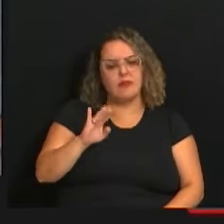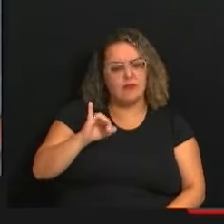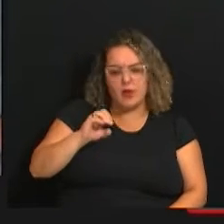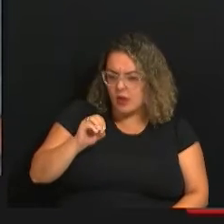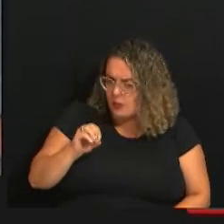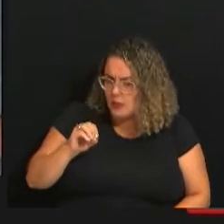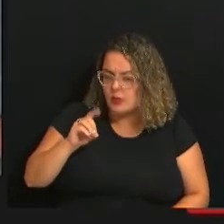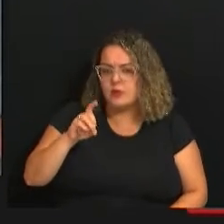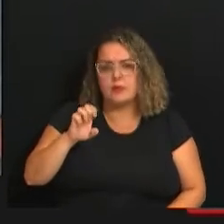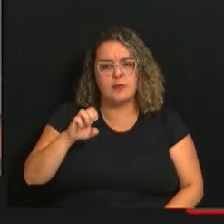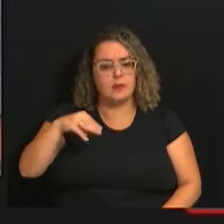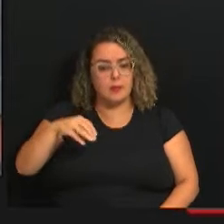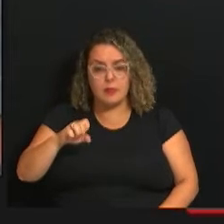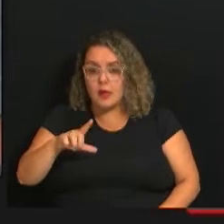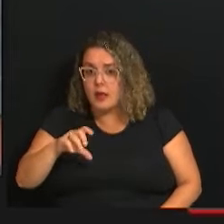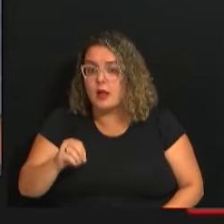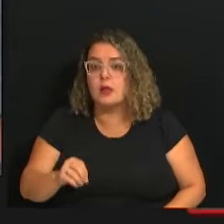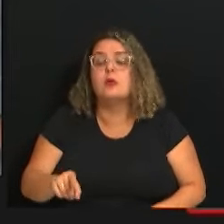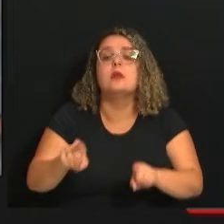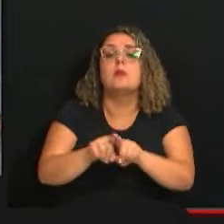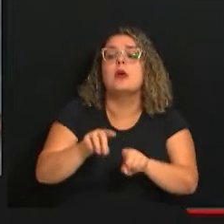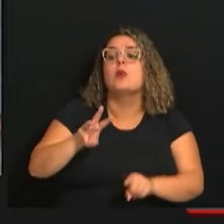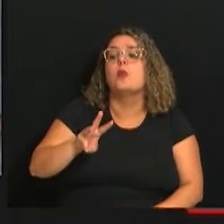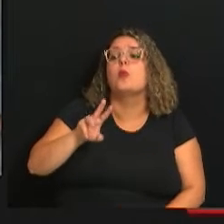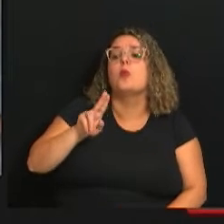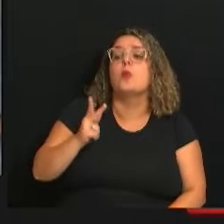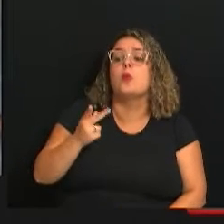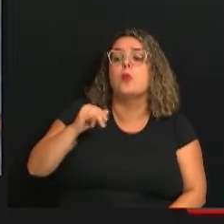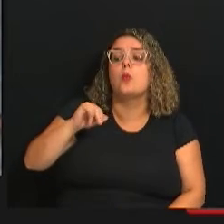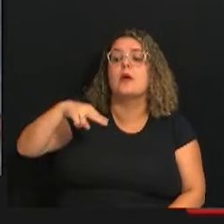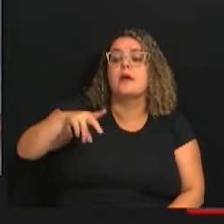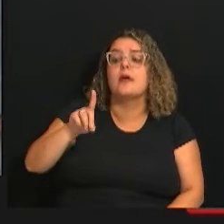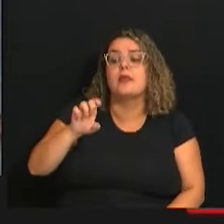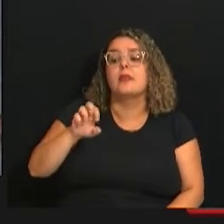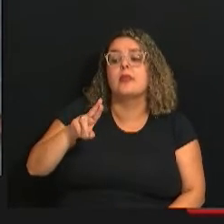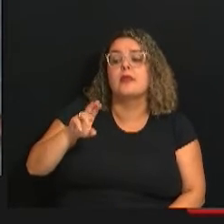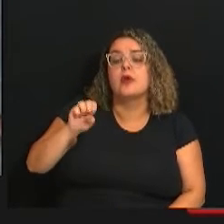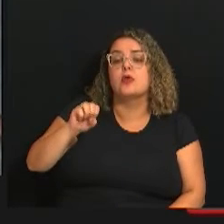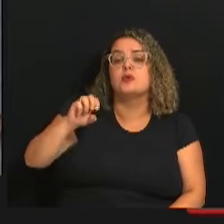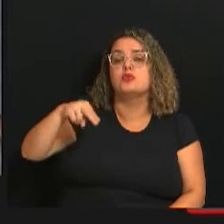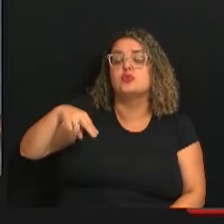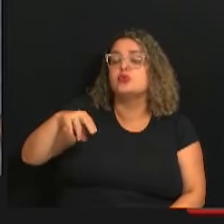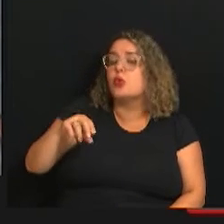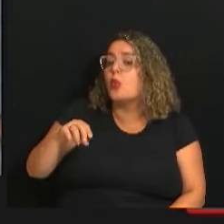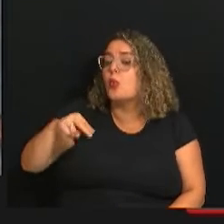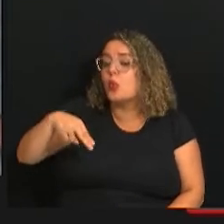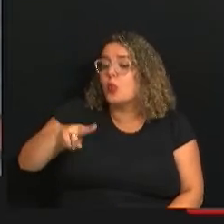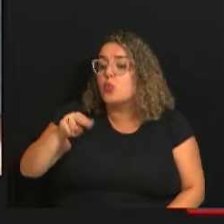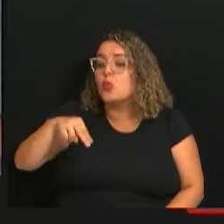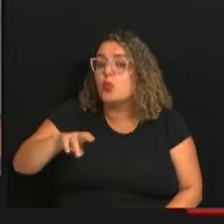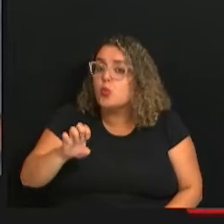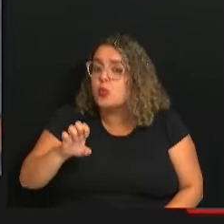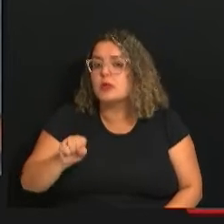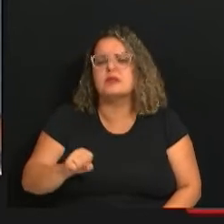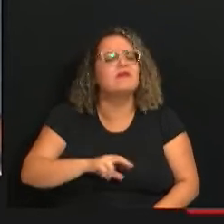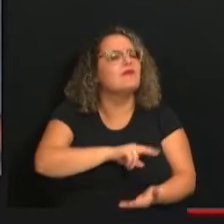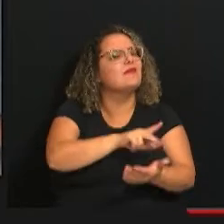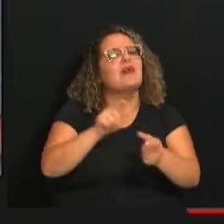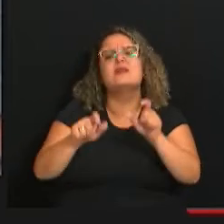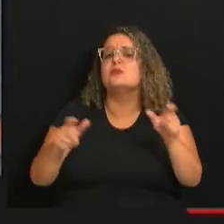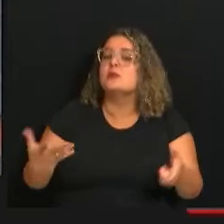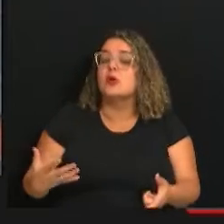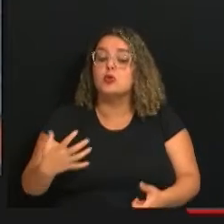e fui juíza muitos anos depois da depressão. A depressão, ela é uma alteração hormonal, é